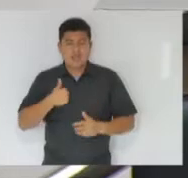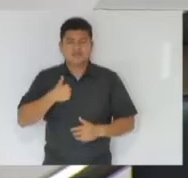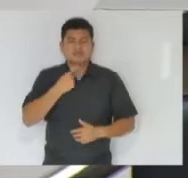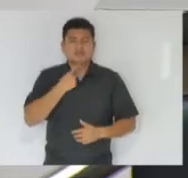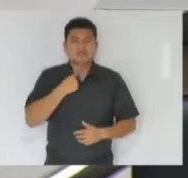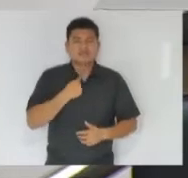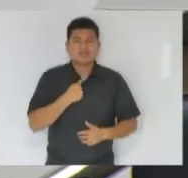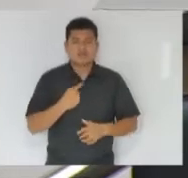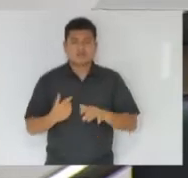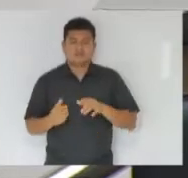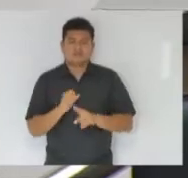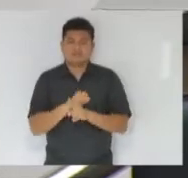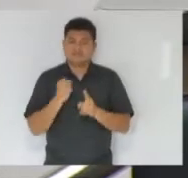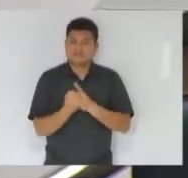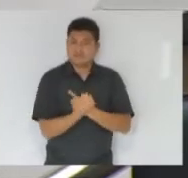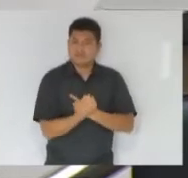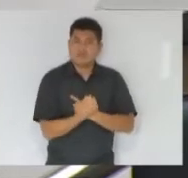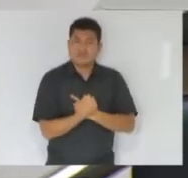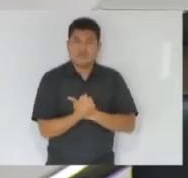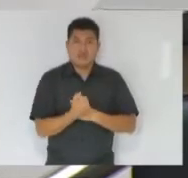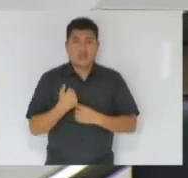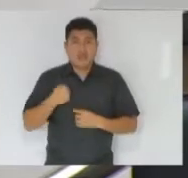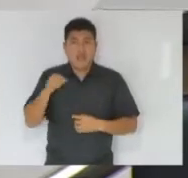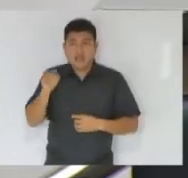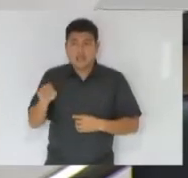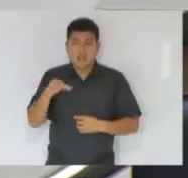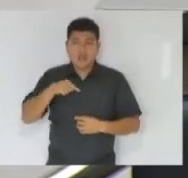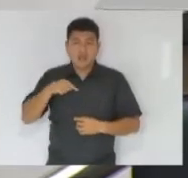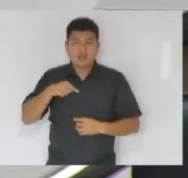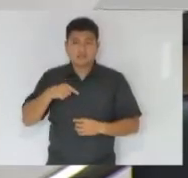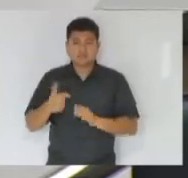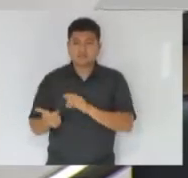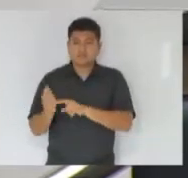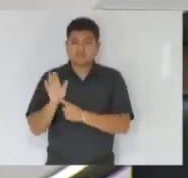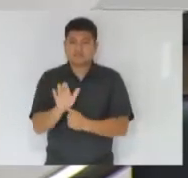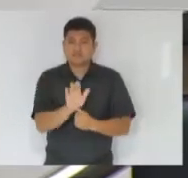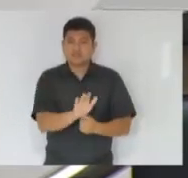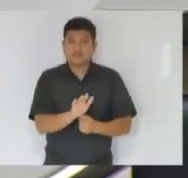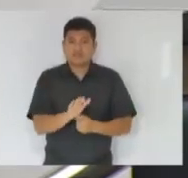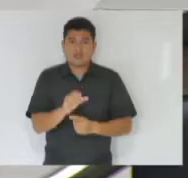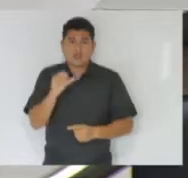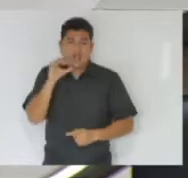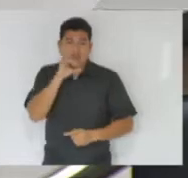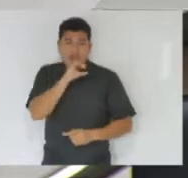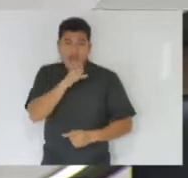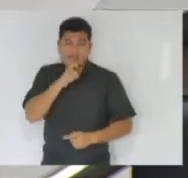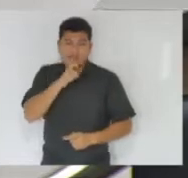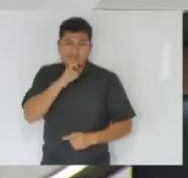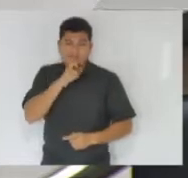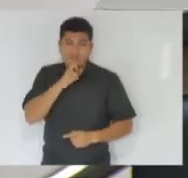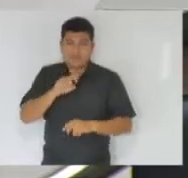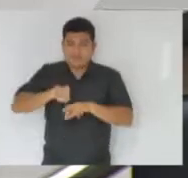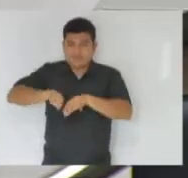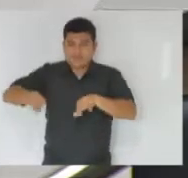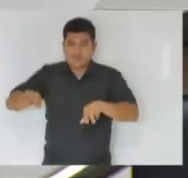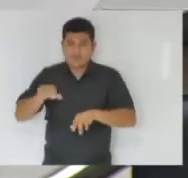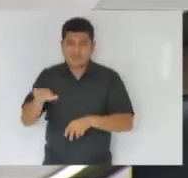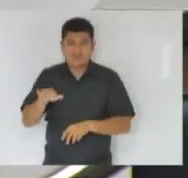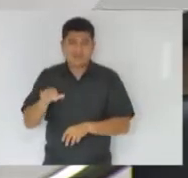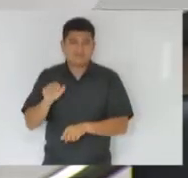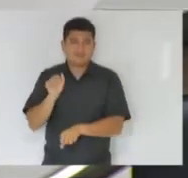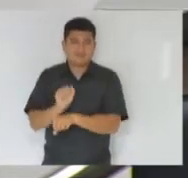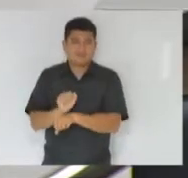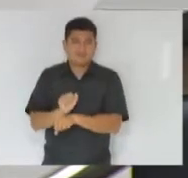foi apresentado, para a gente ter uma noção, existem vários aqueles aparelhos de ar-condicionado, mas não estão funcionando, porque